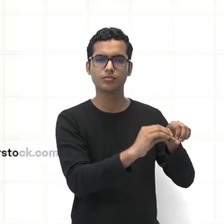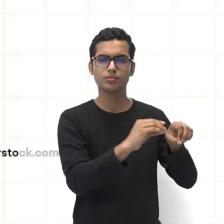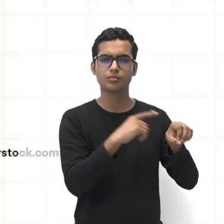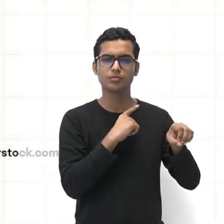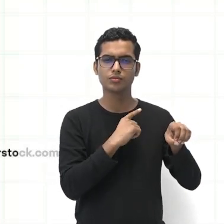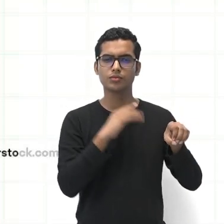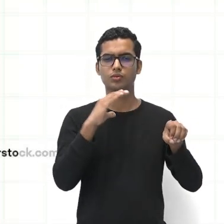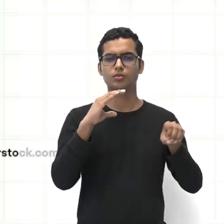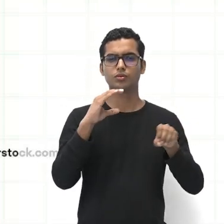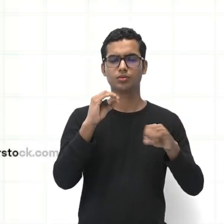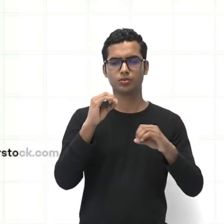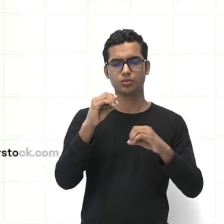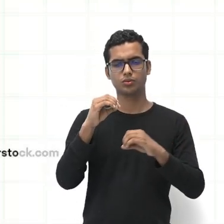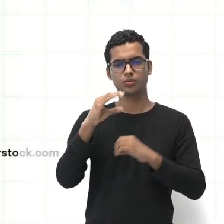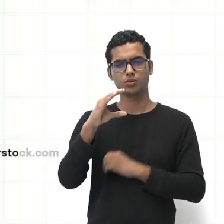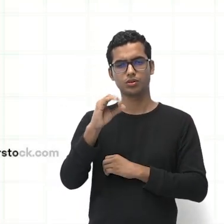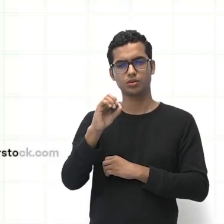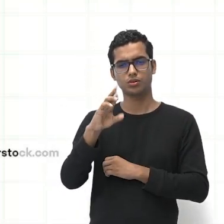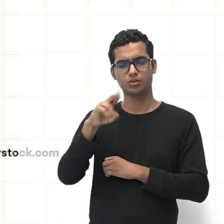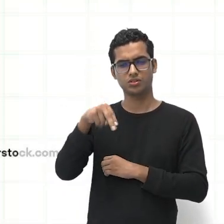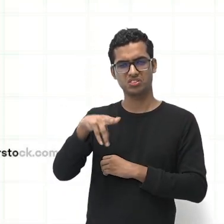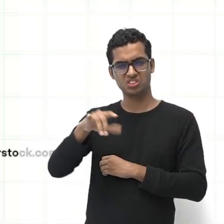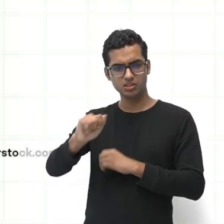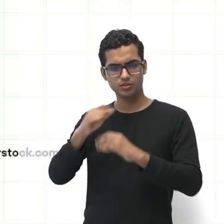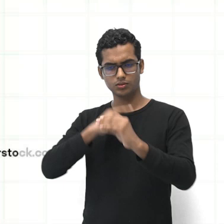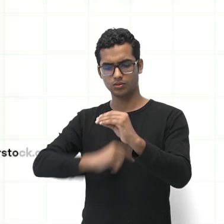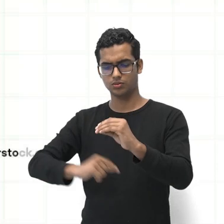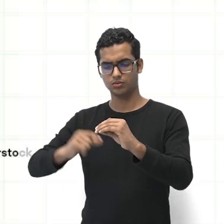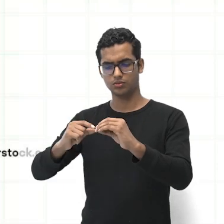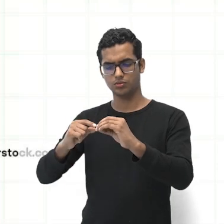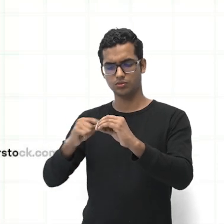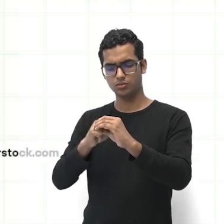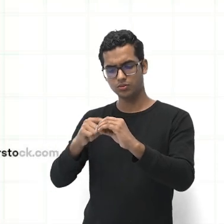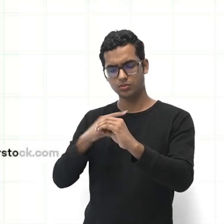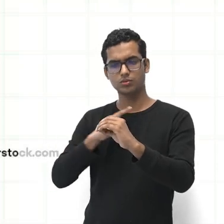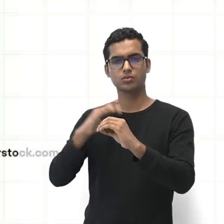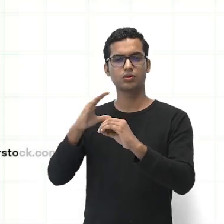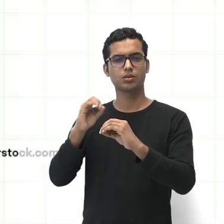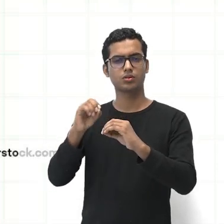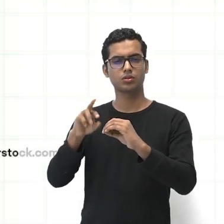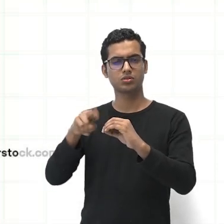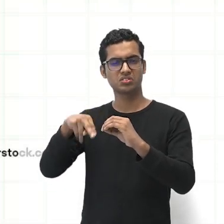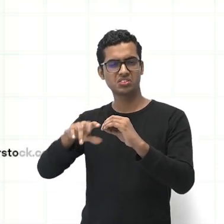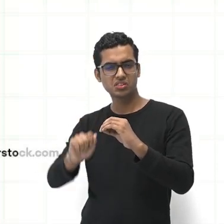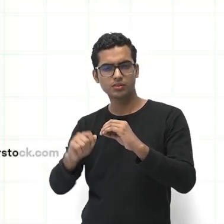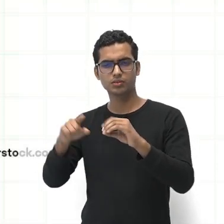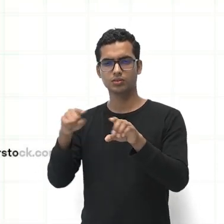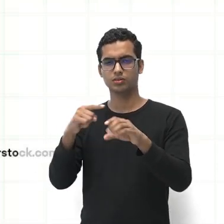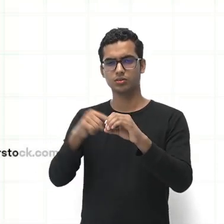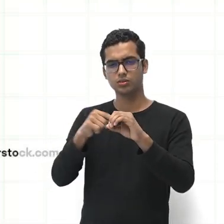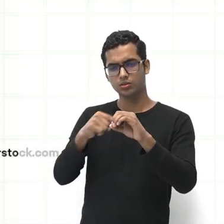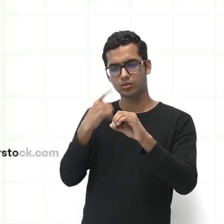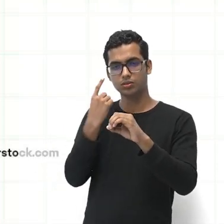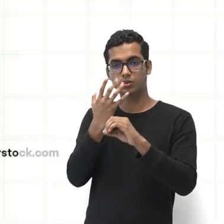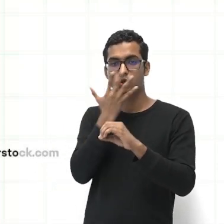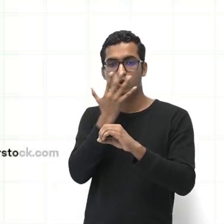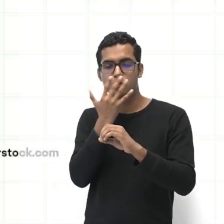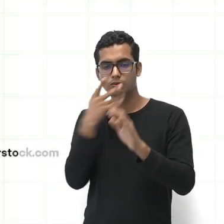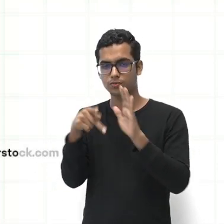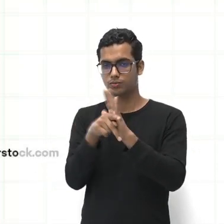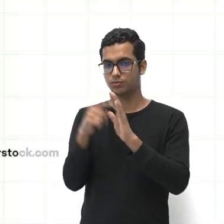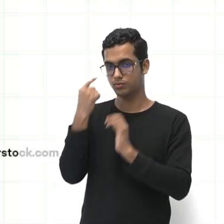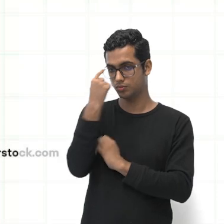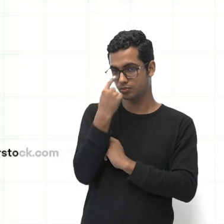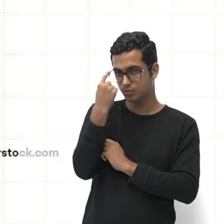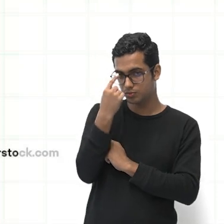externa, certo? A íris, aquela que tem a cor do olho, né, que dá